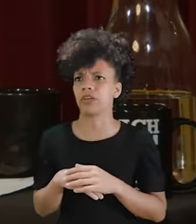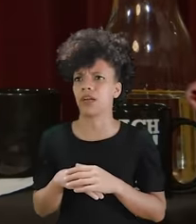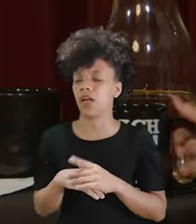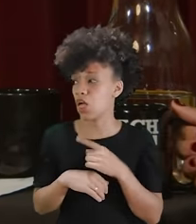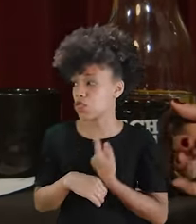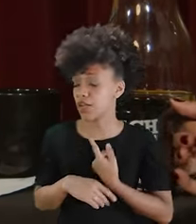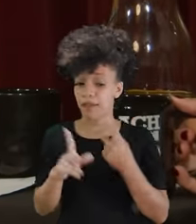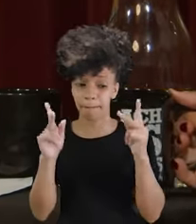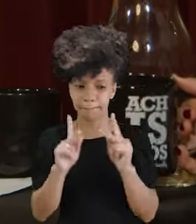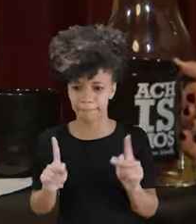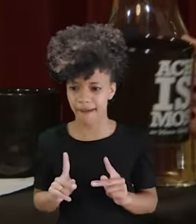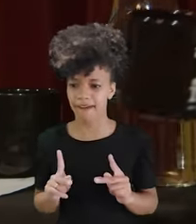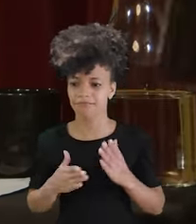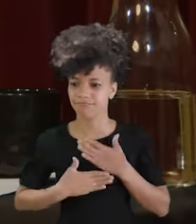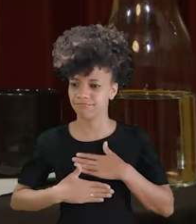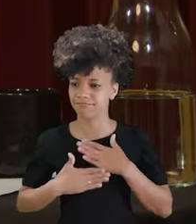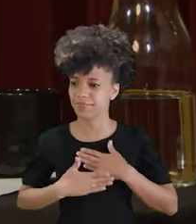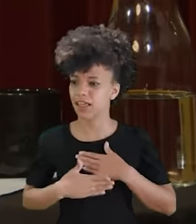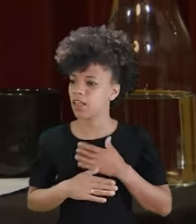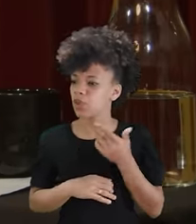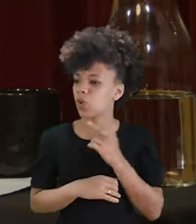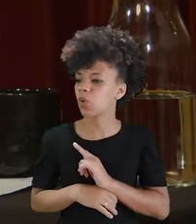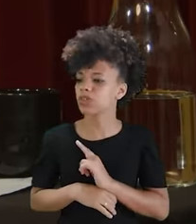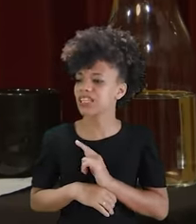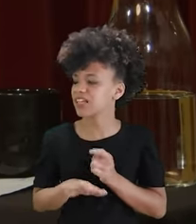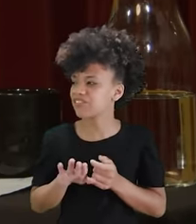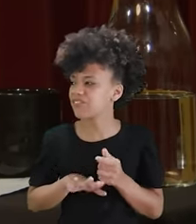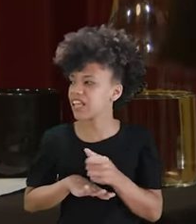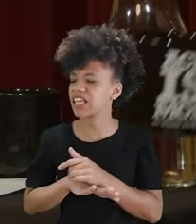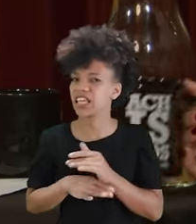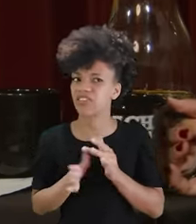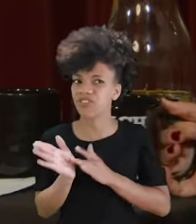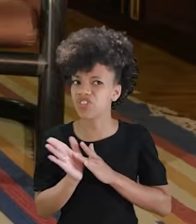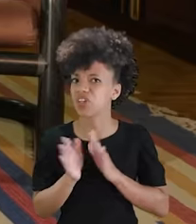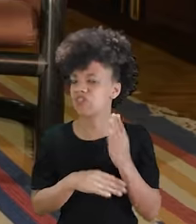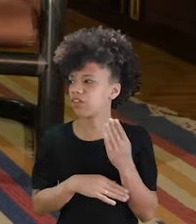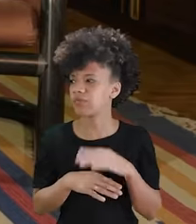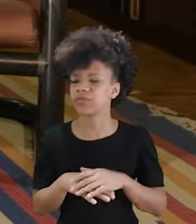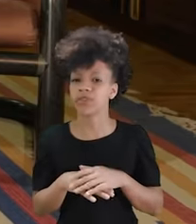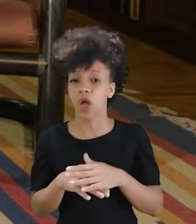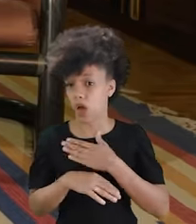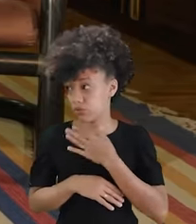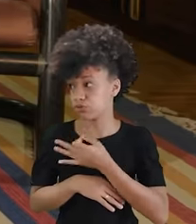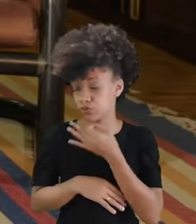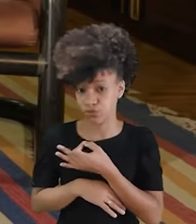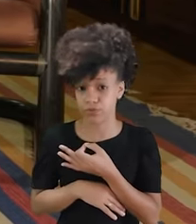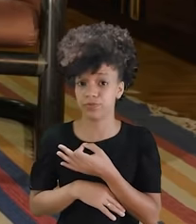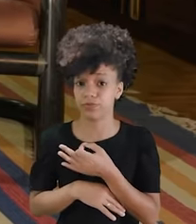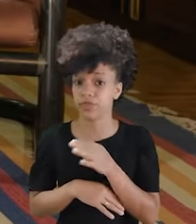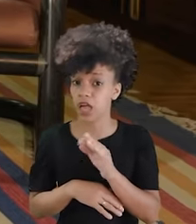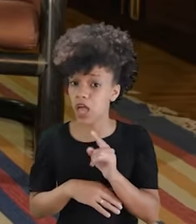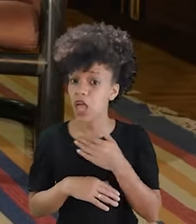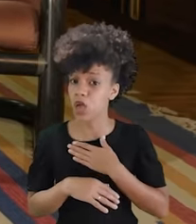até porque pior que a gente é mais passional então a gente a gente não consegue fake ar a gente às vezes eu fico eu falo isso mano o meu